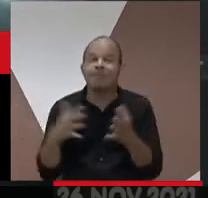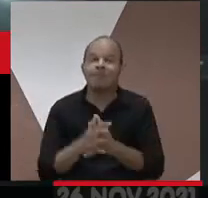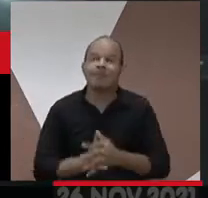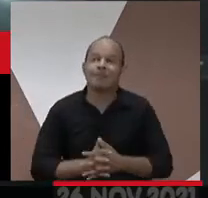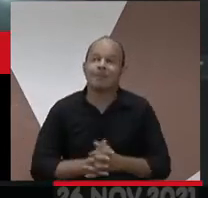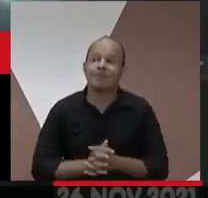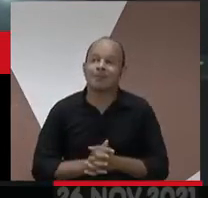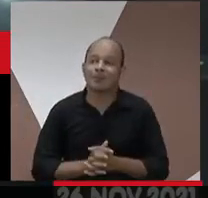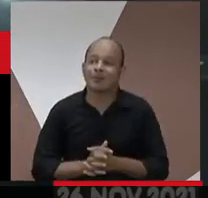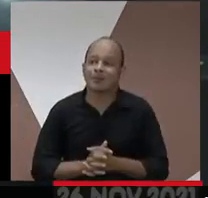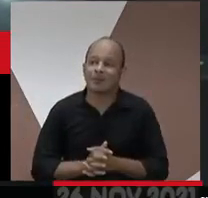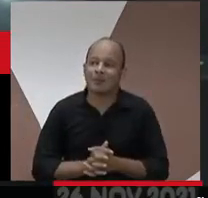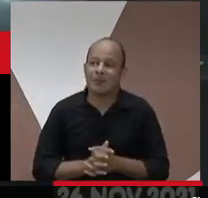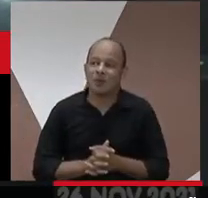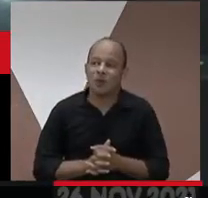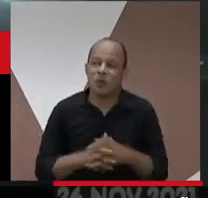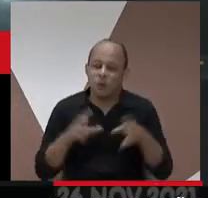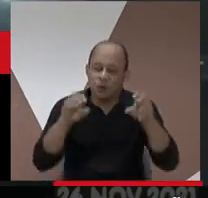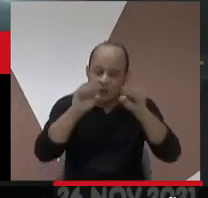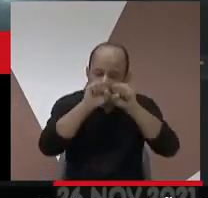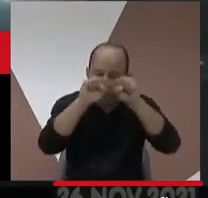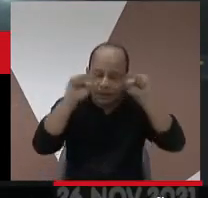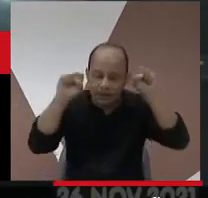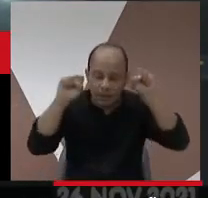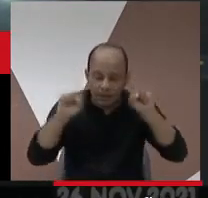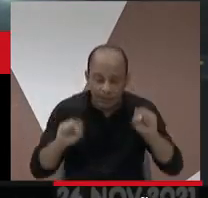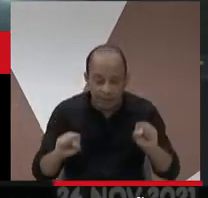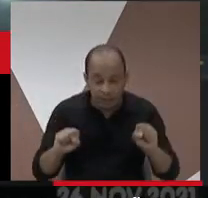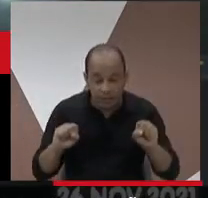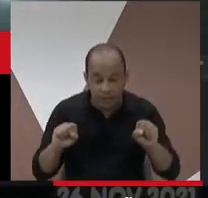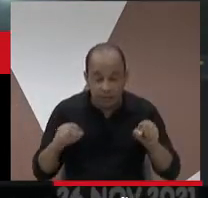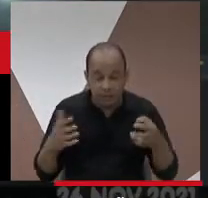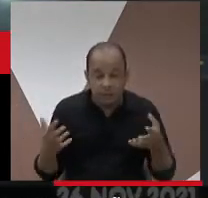todo esse sistema, porque entre